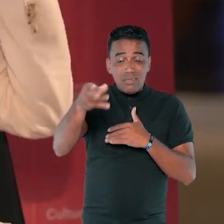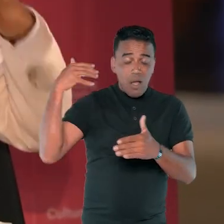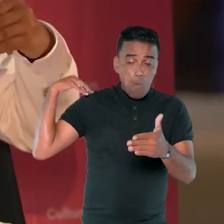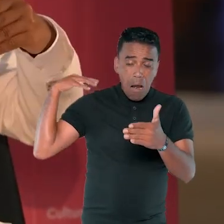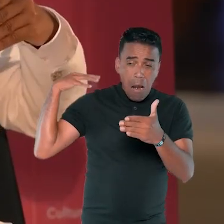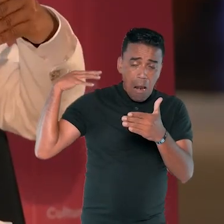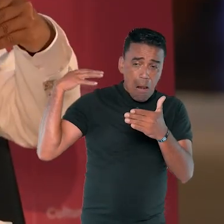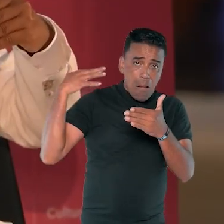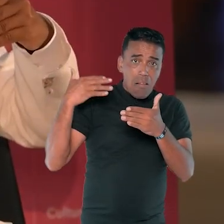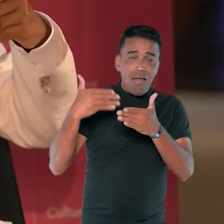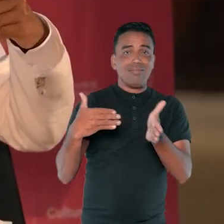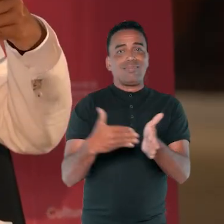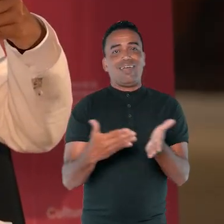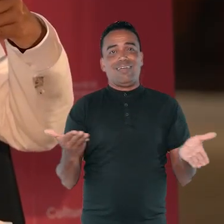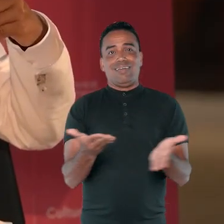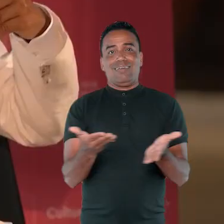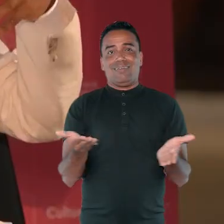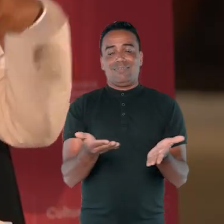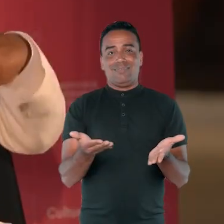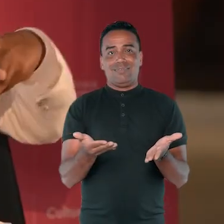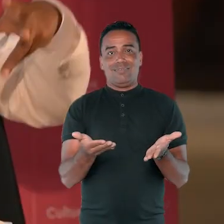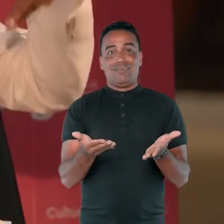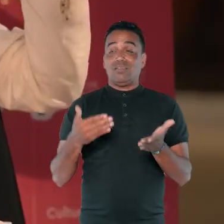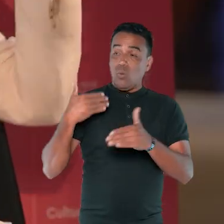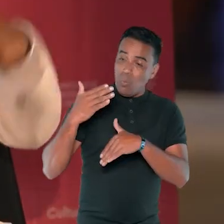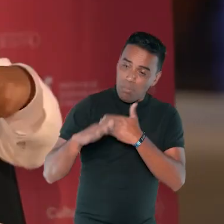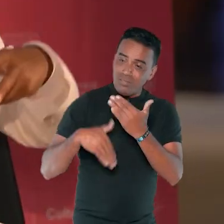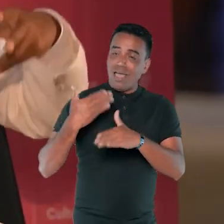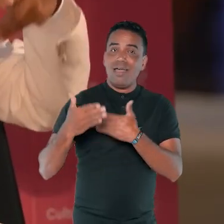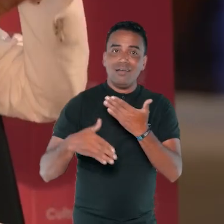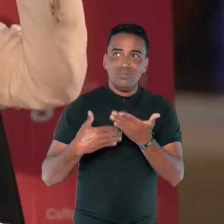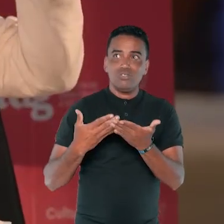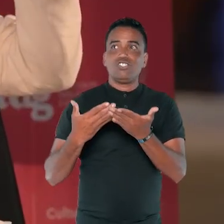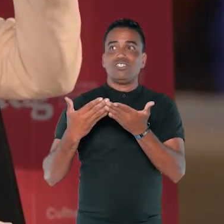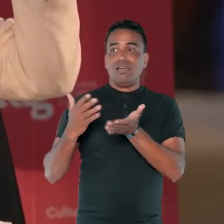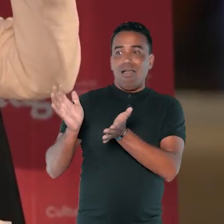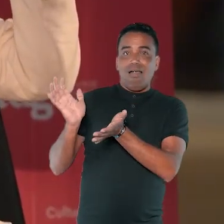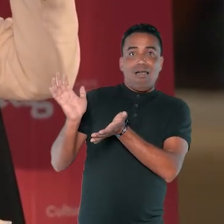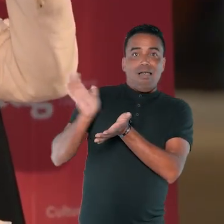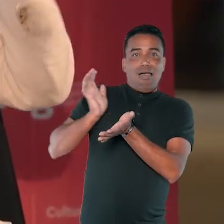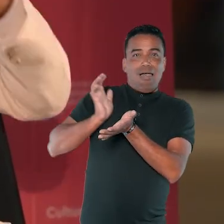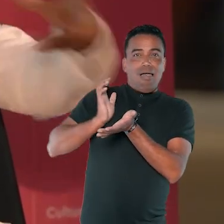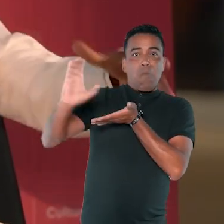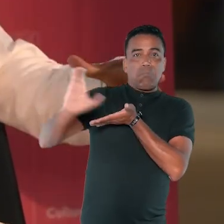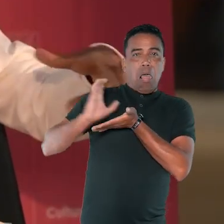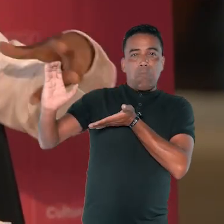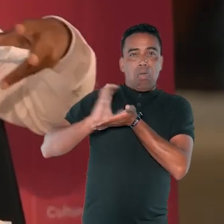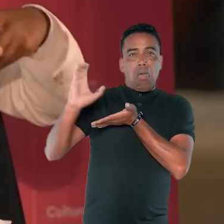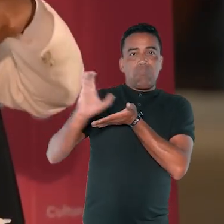lá atrás, né? O processo de acumulação de riqueza